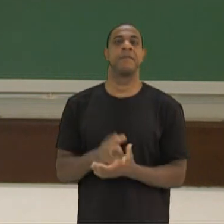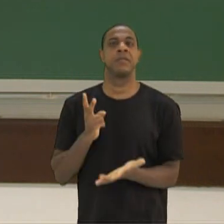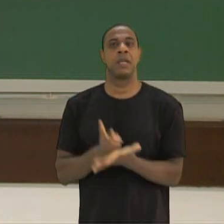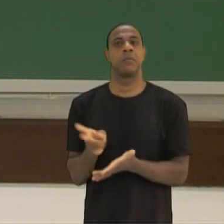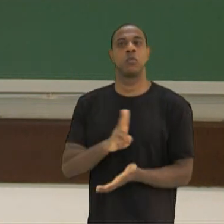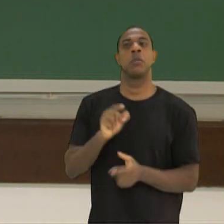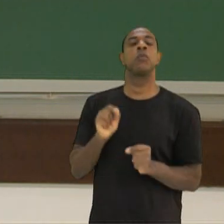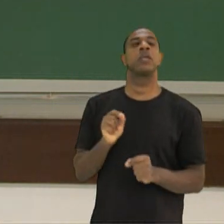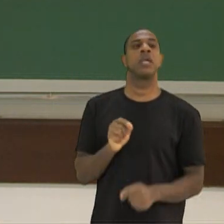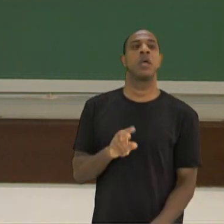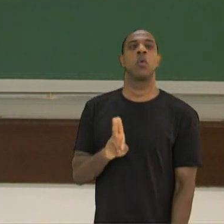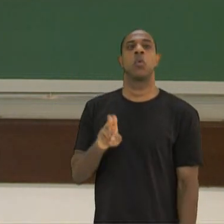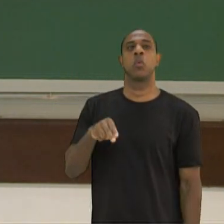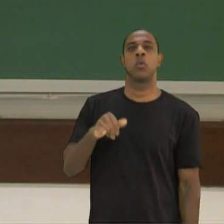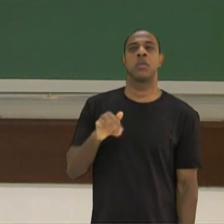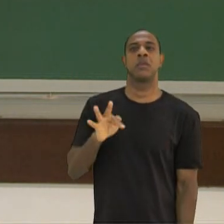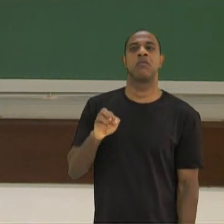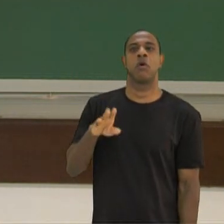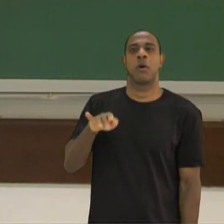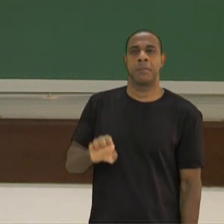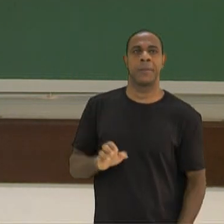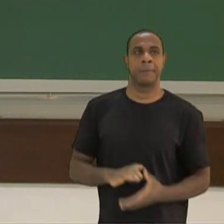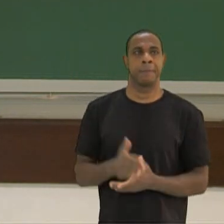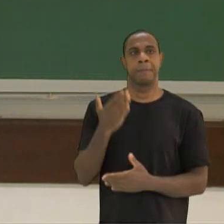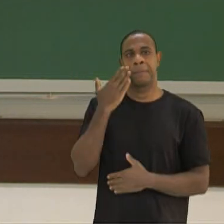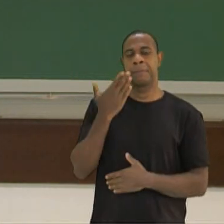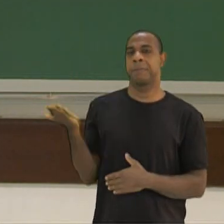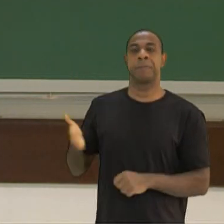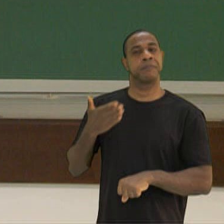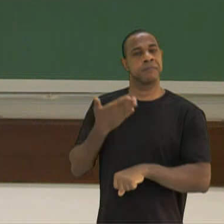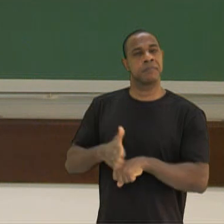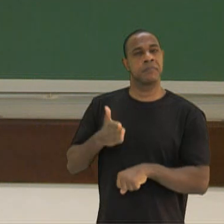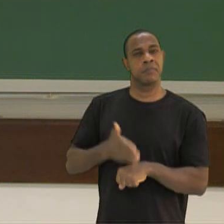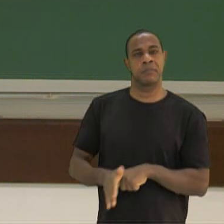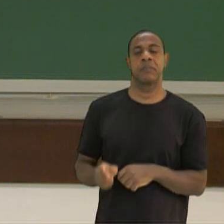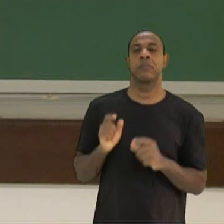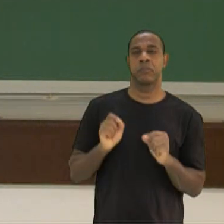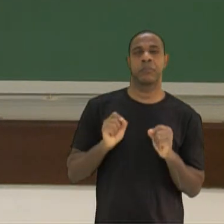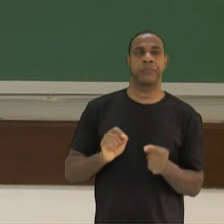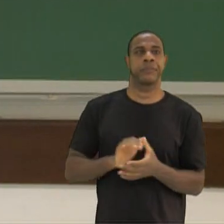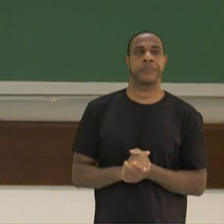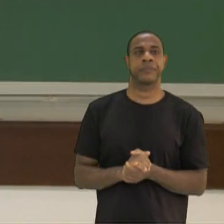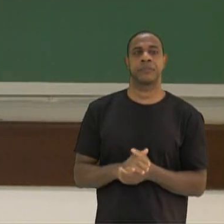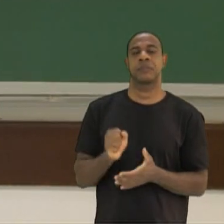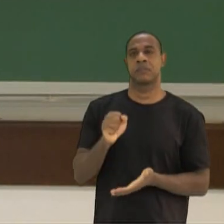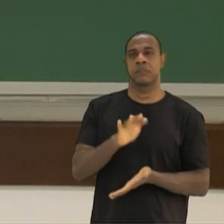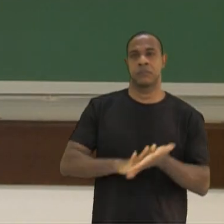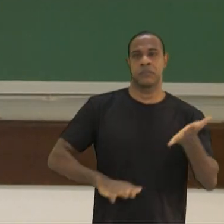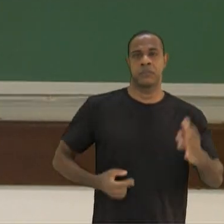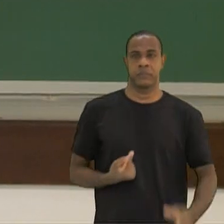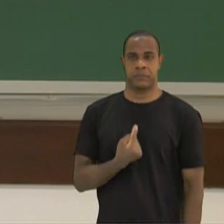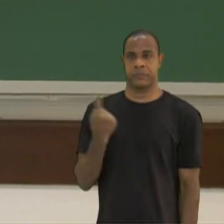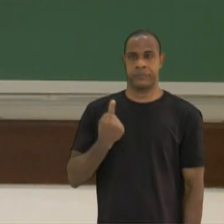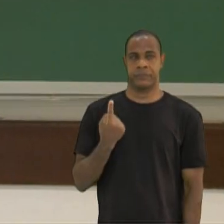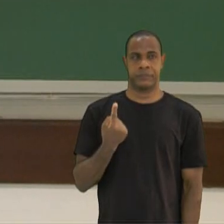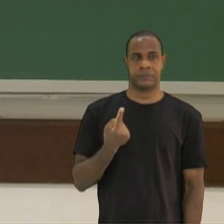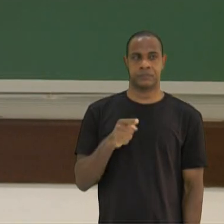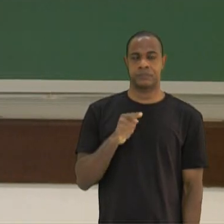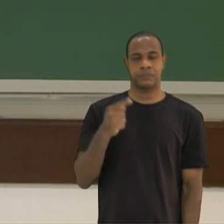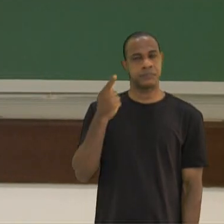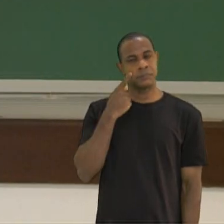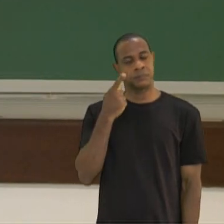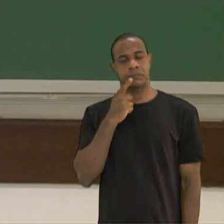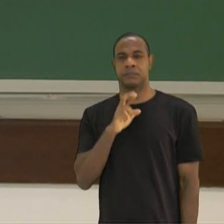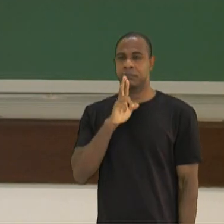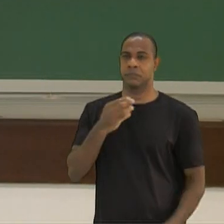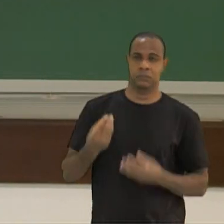tá? E aí, então, praticando aqui um pouquinho, o primeiro exercício da aula de hoje para você tentar